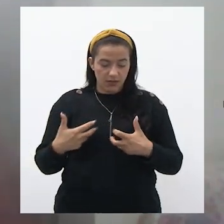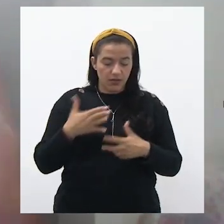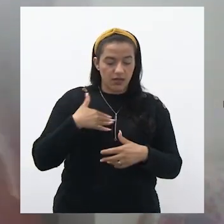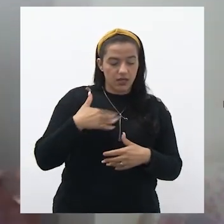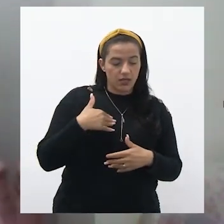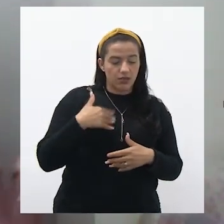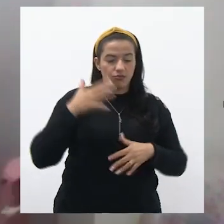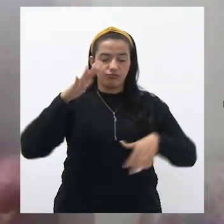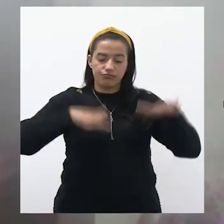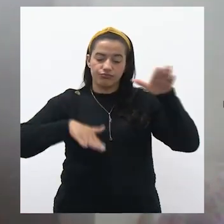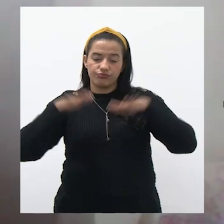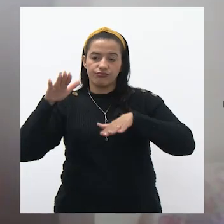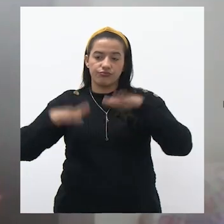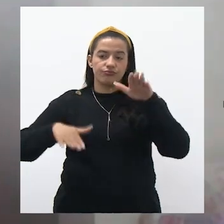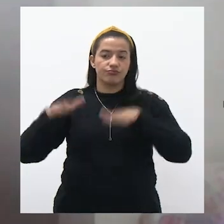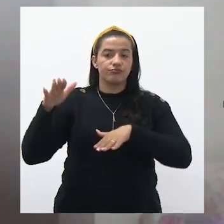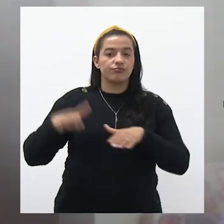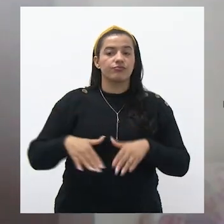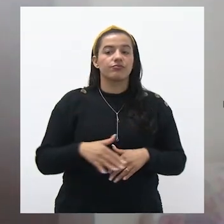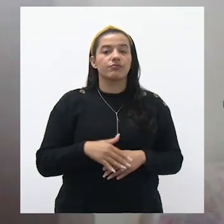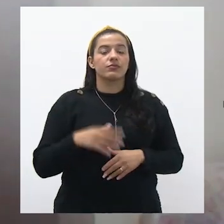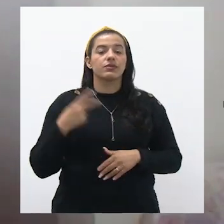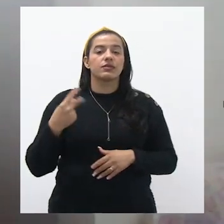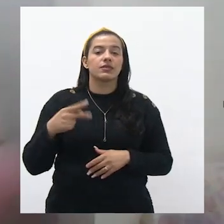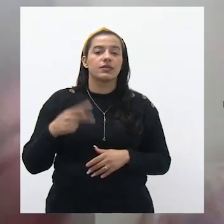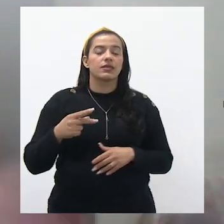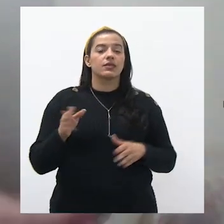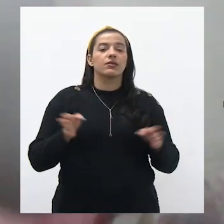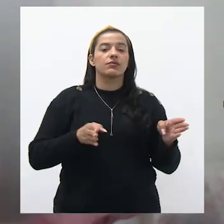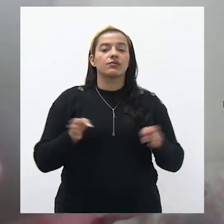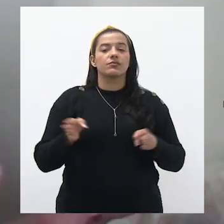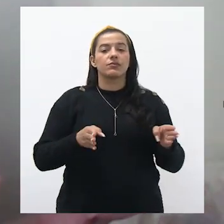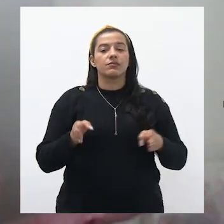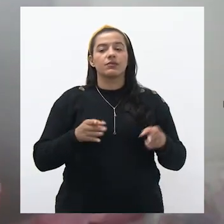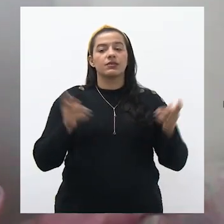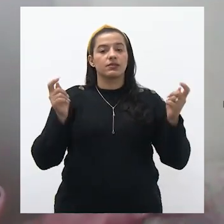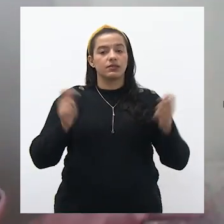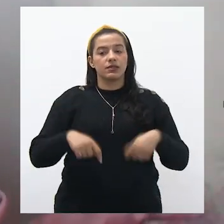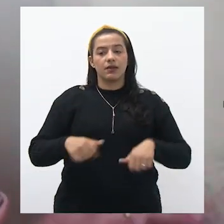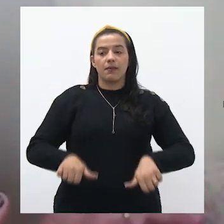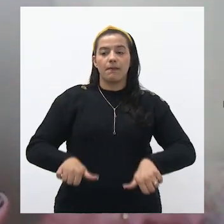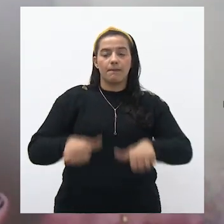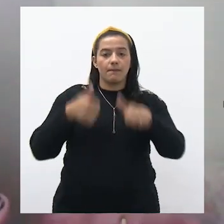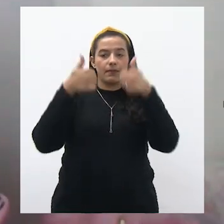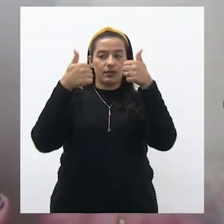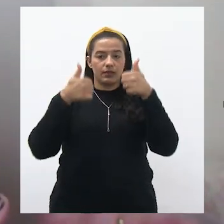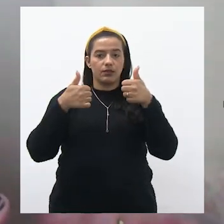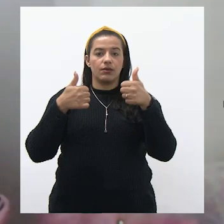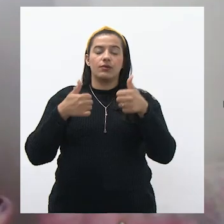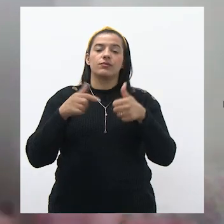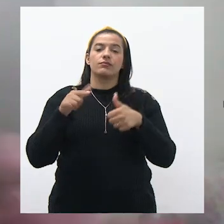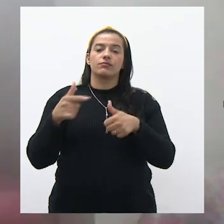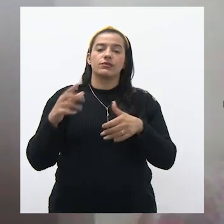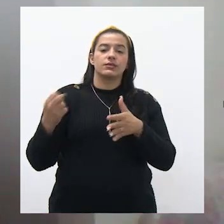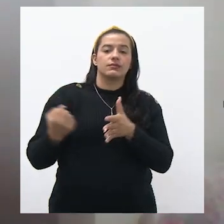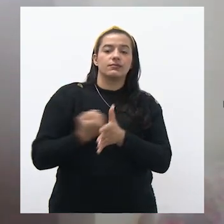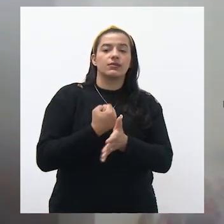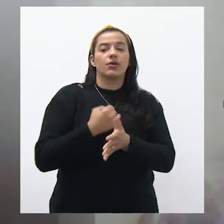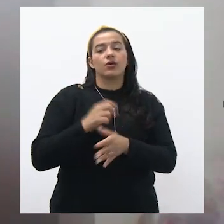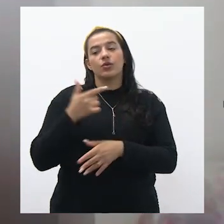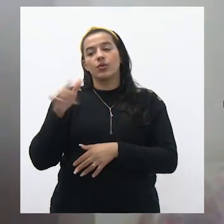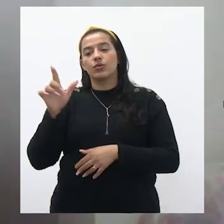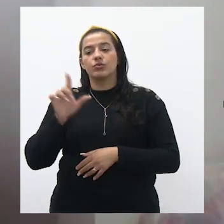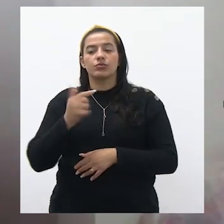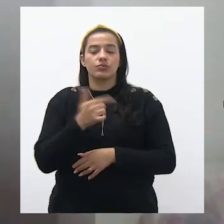ele oscila, e que ele, em alguns momentos, consegue lidar melhor com essa frustração e em outros